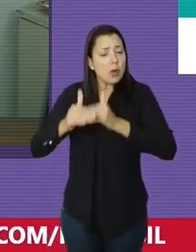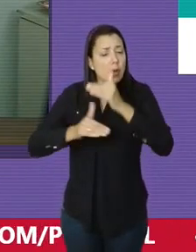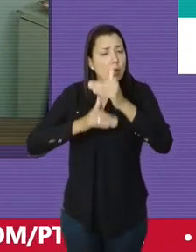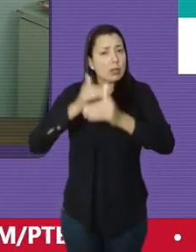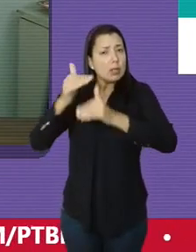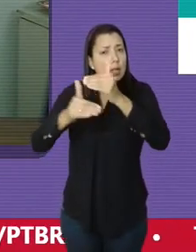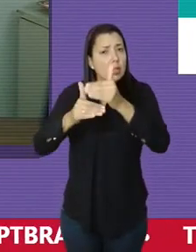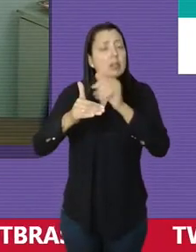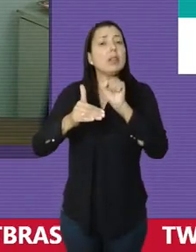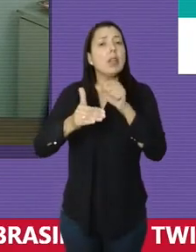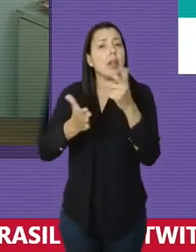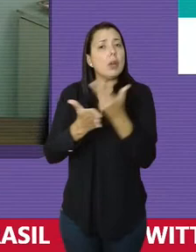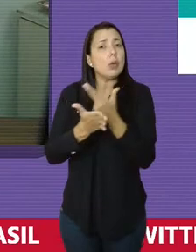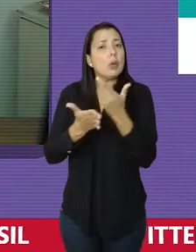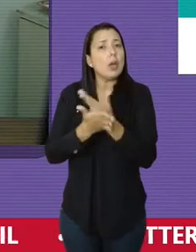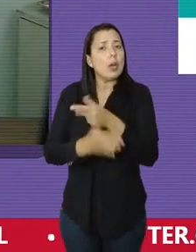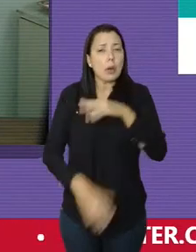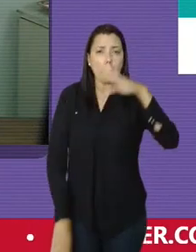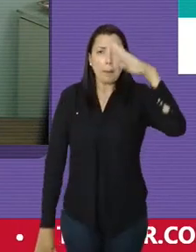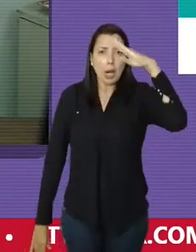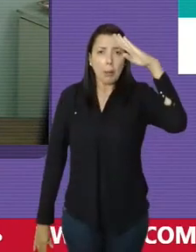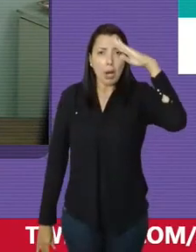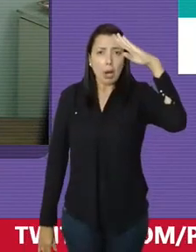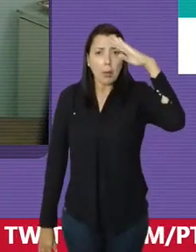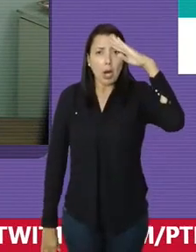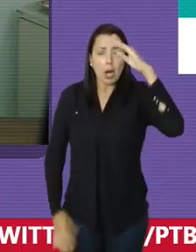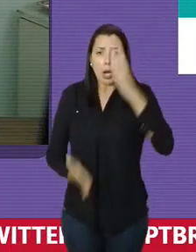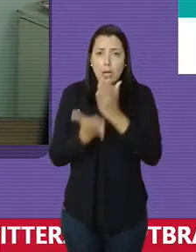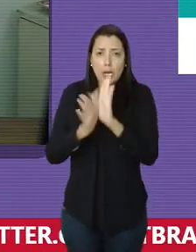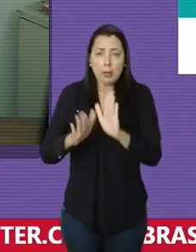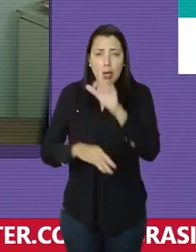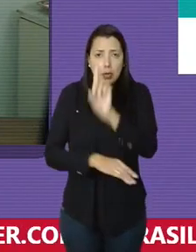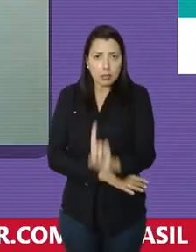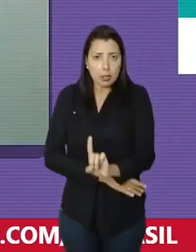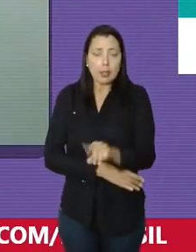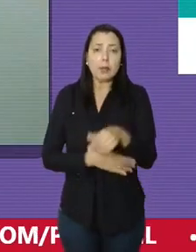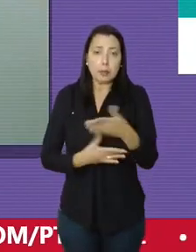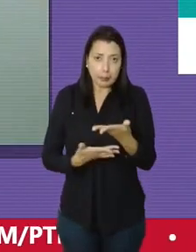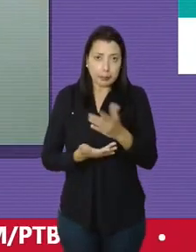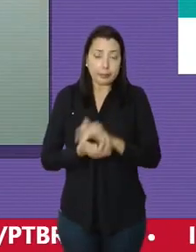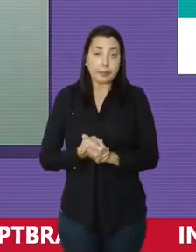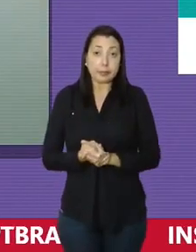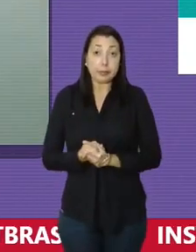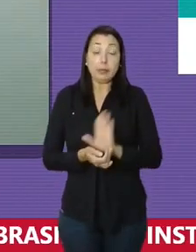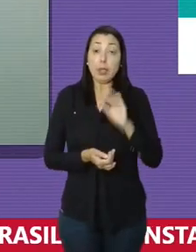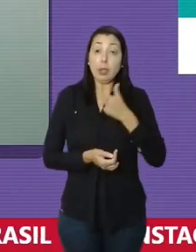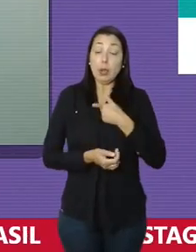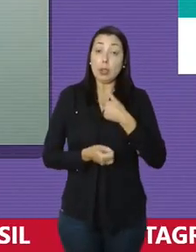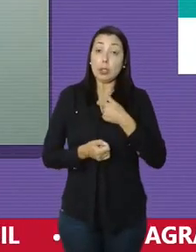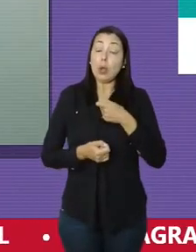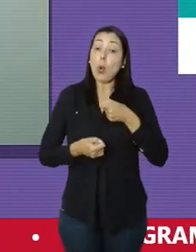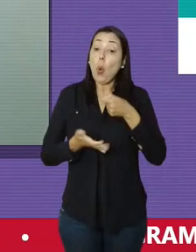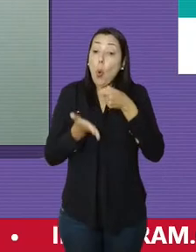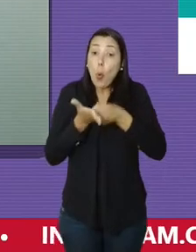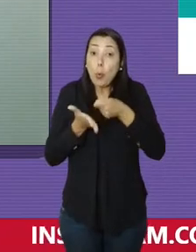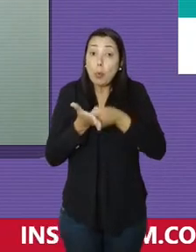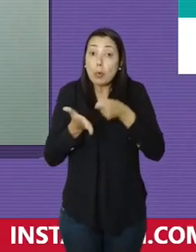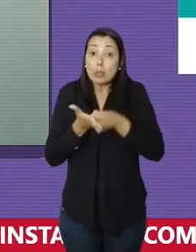nos conduziria ao autoritarismo e à destruição de direitos. Nosso dever